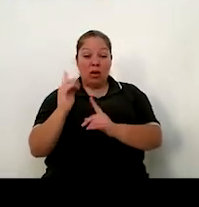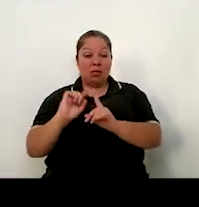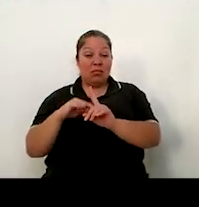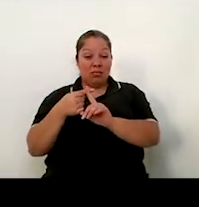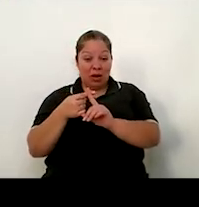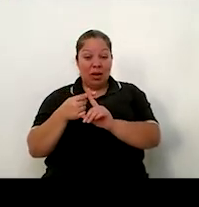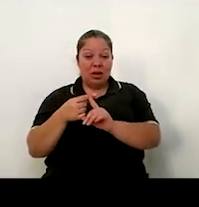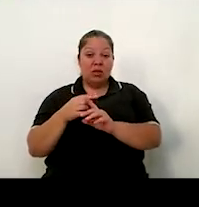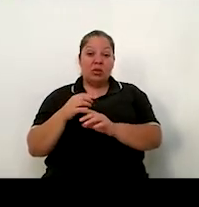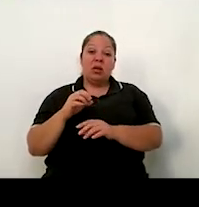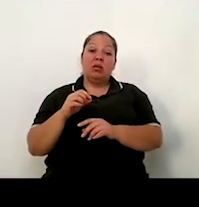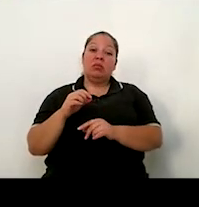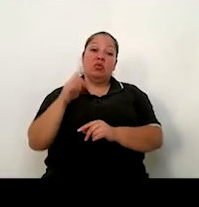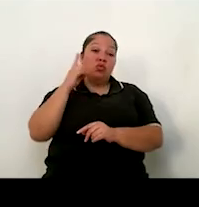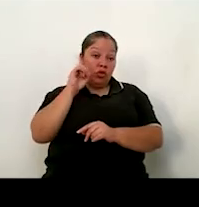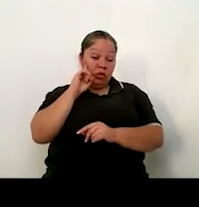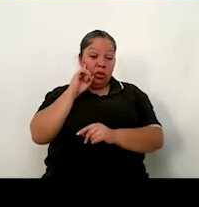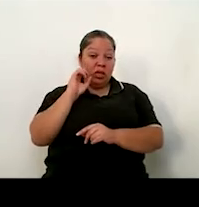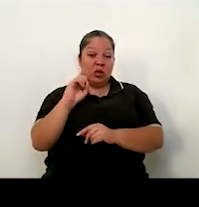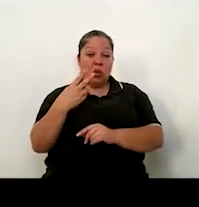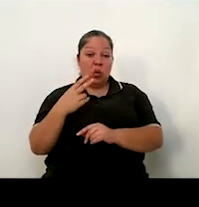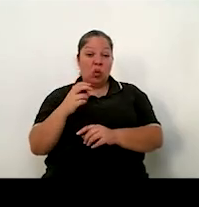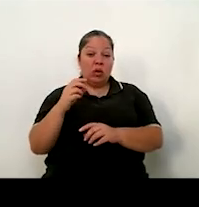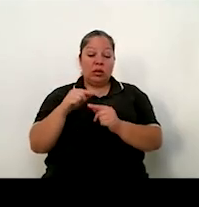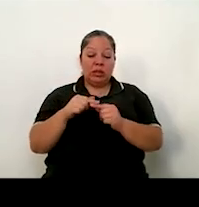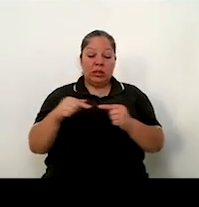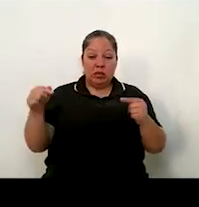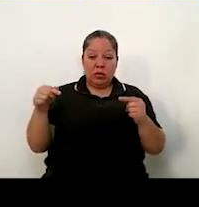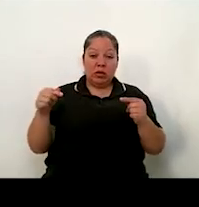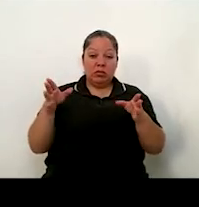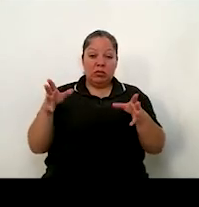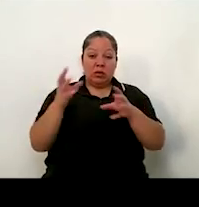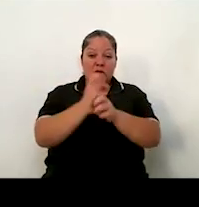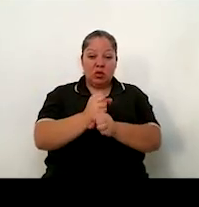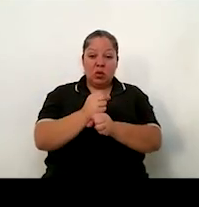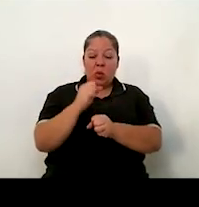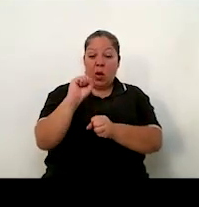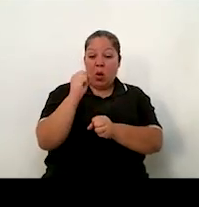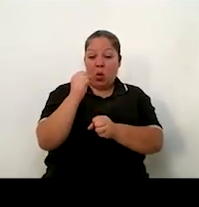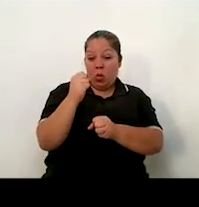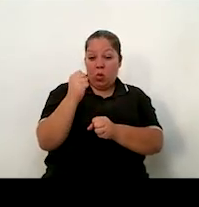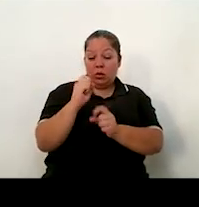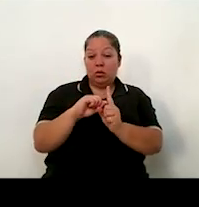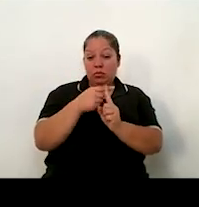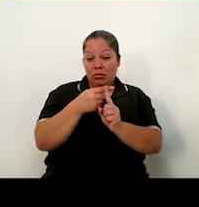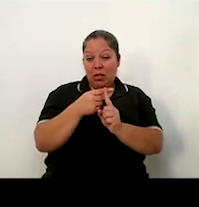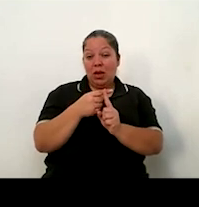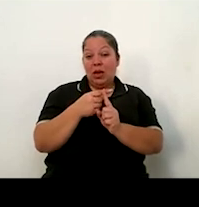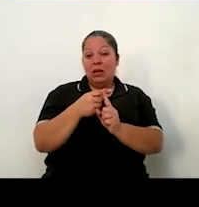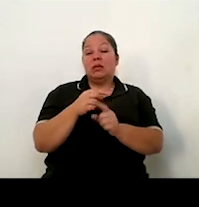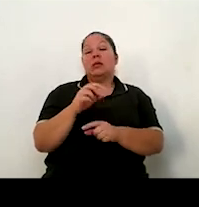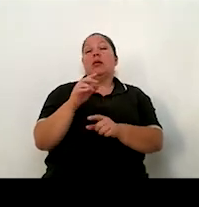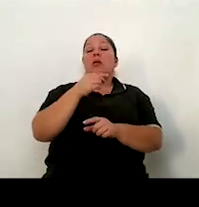semana, e para o homem, se ele tiver 5 doses ao dia ou mais de 15 doses por semana. Isso você já